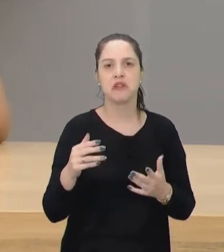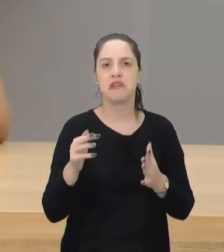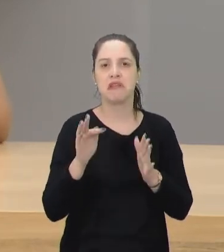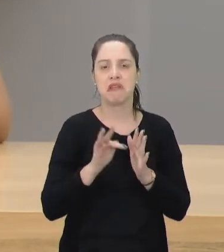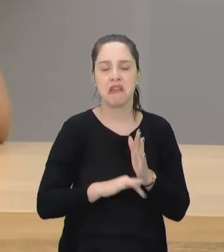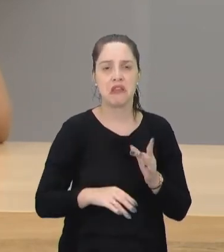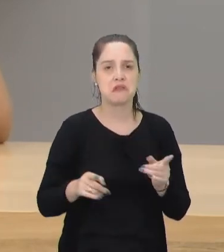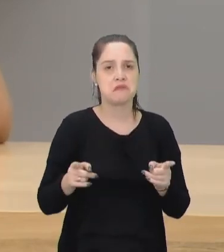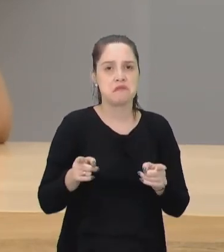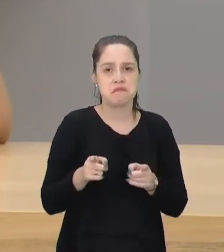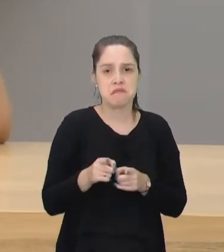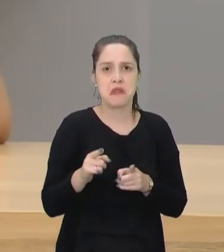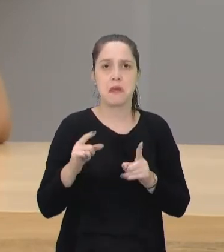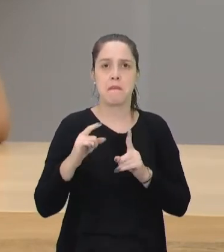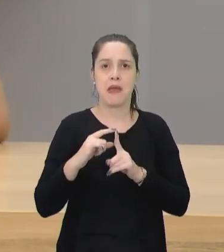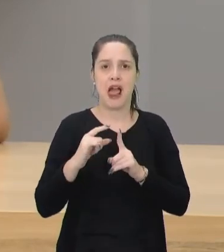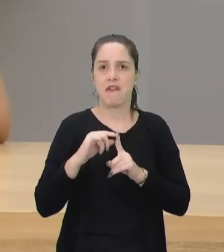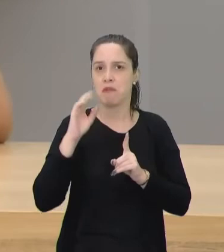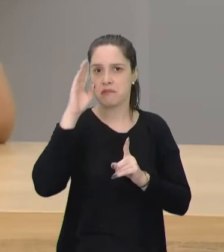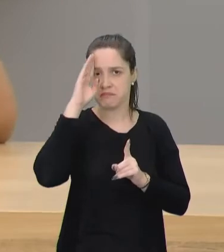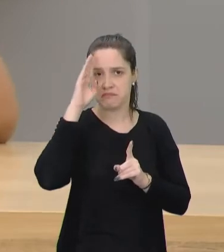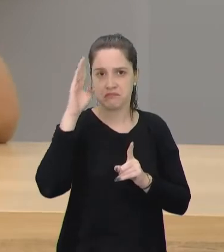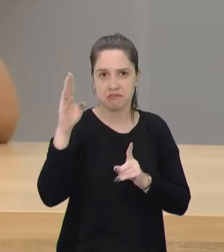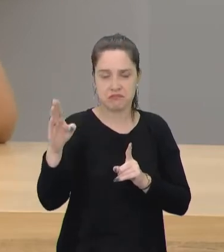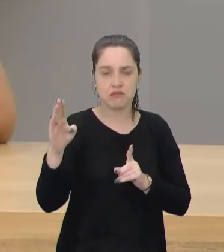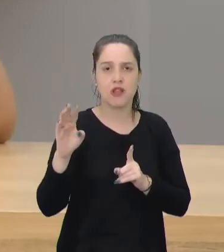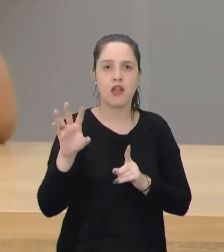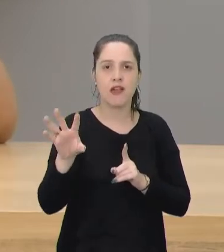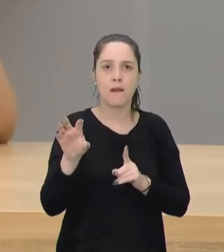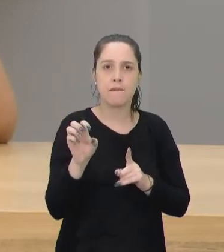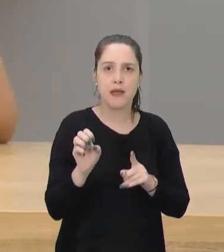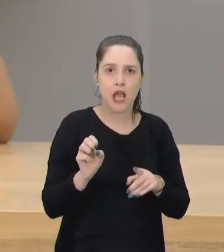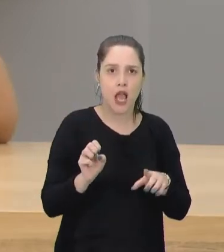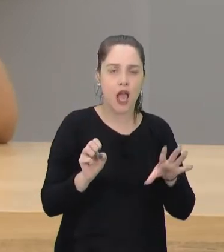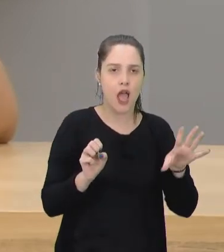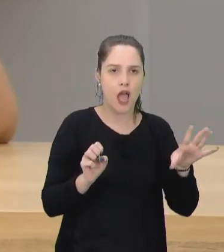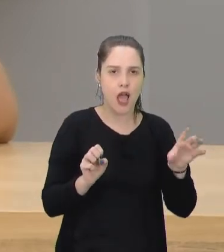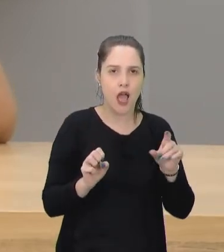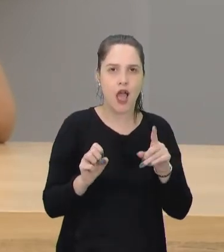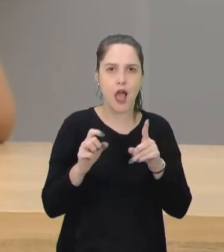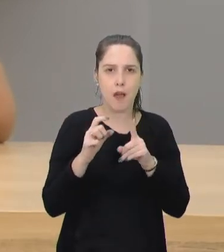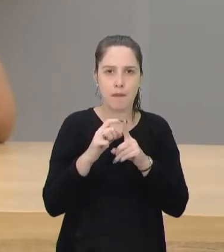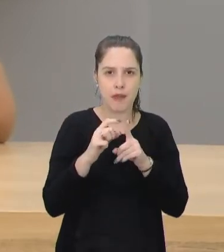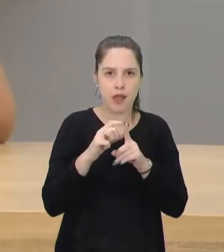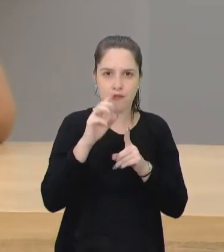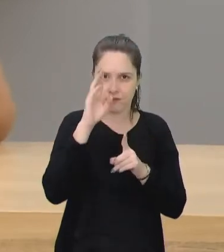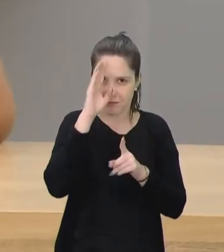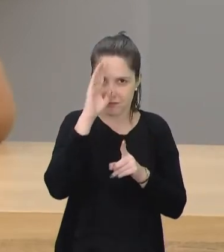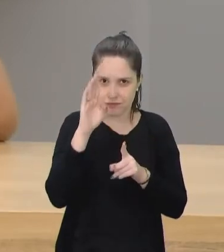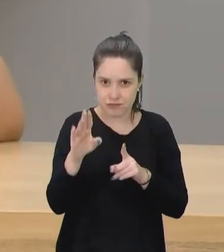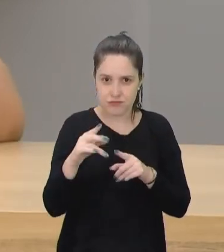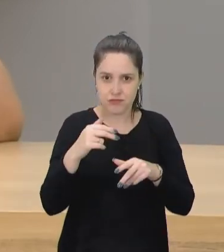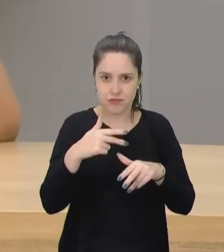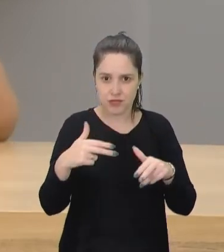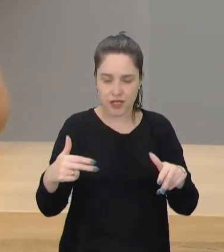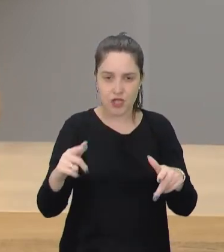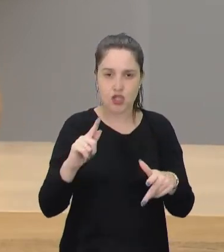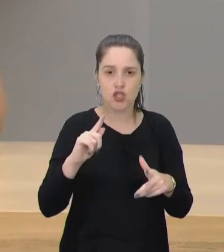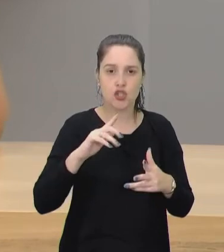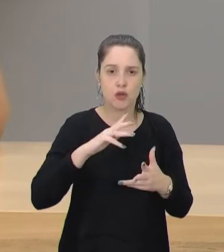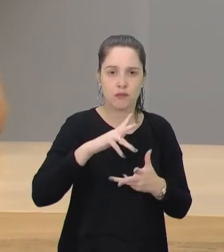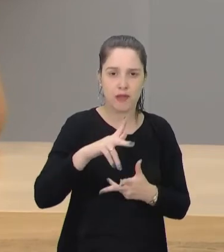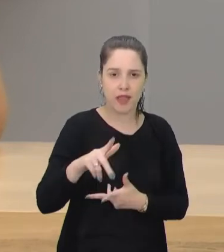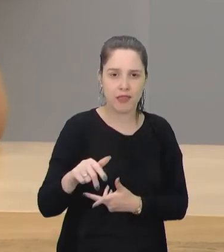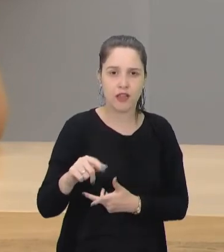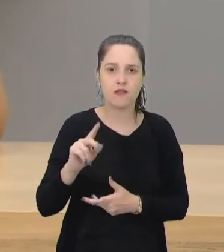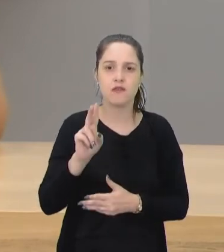curtos, palavras-chave. E você vai pegar essas palavrinhas-chave, esses textos curtos, essas formas geométricas, e